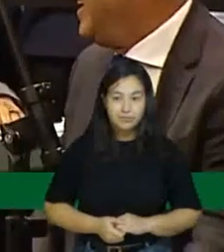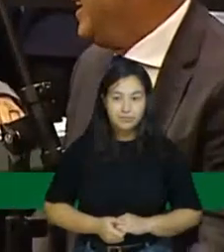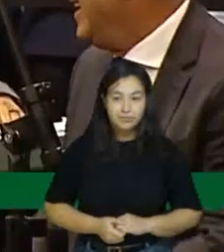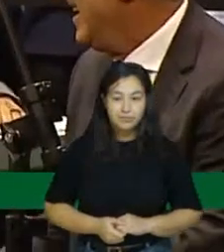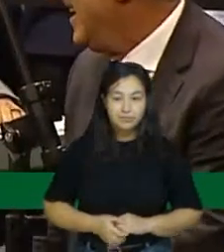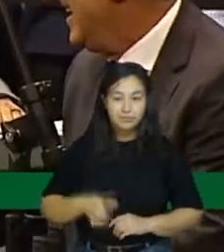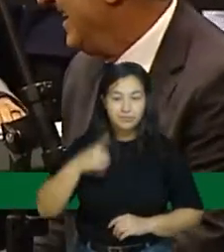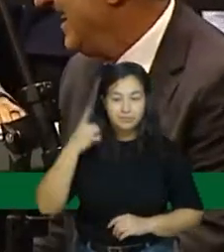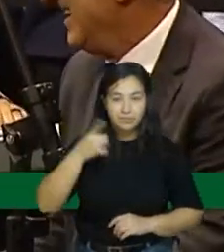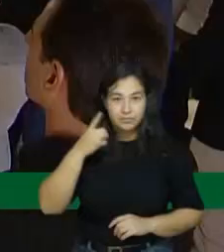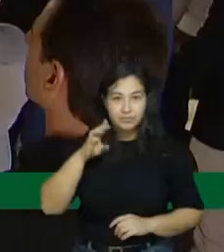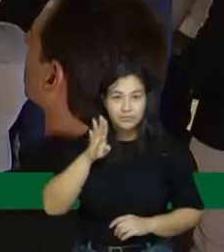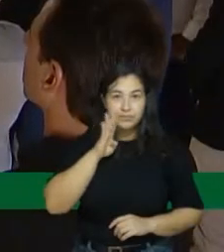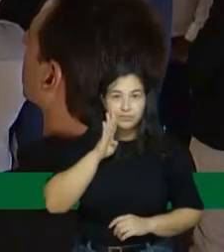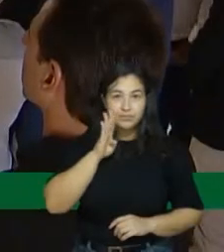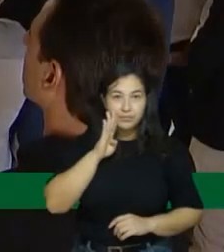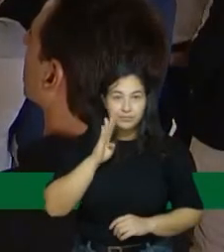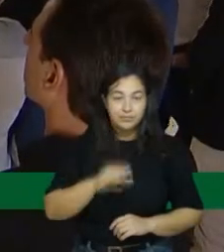Deputado Nilson